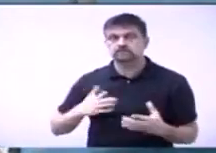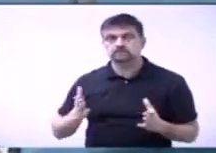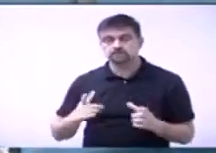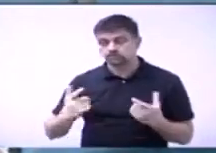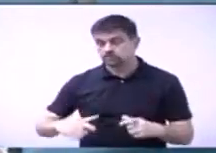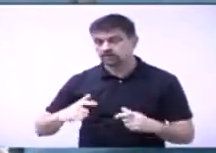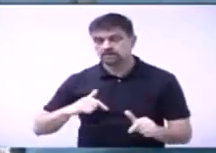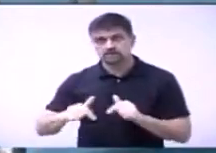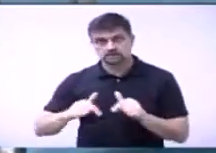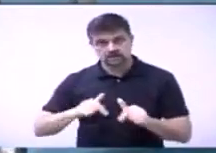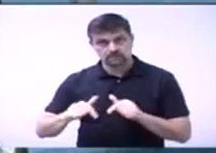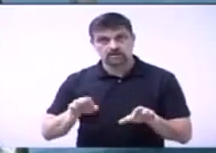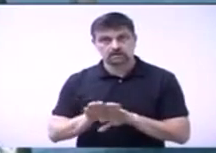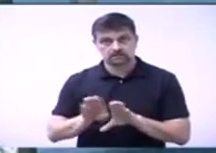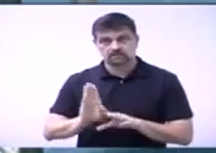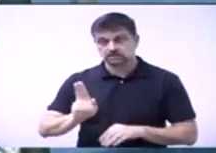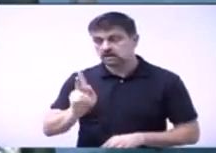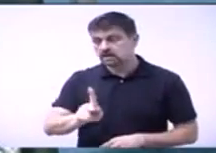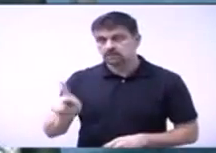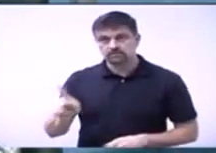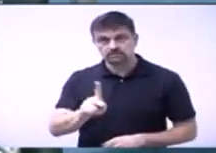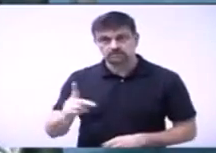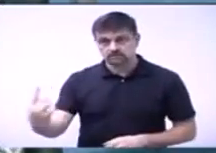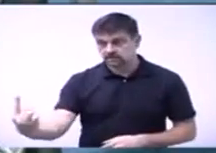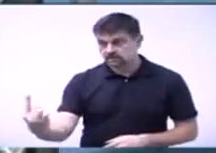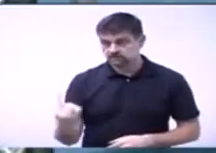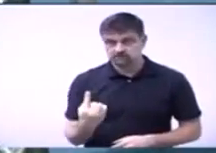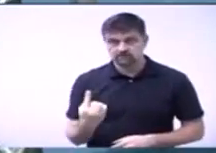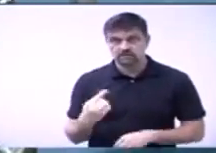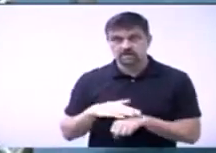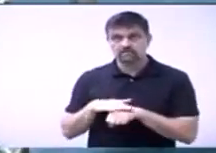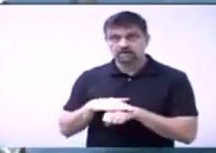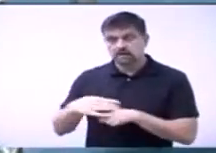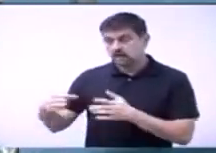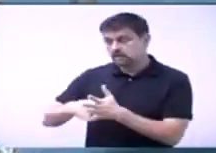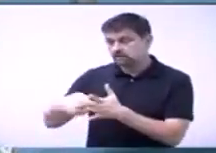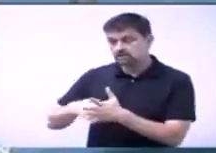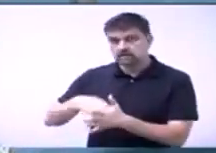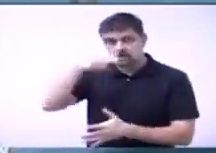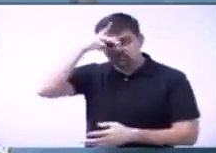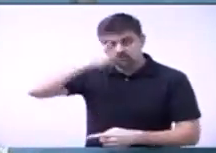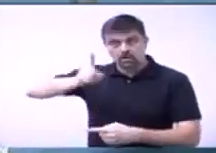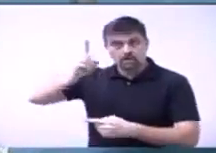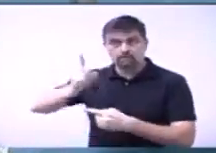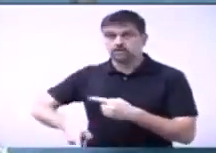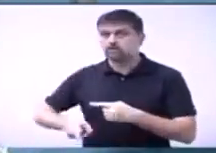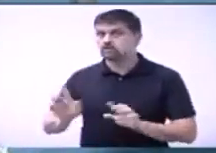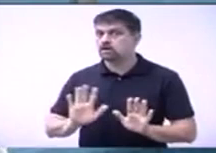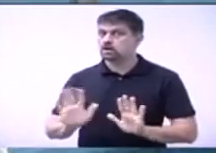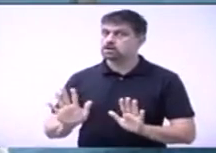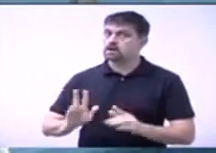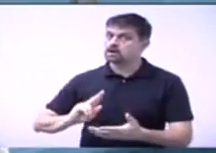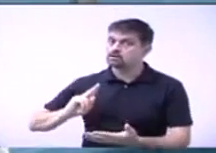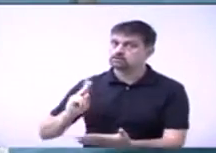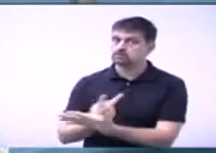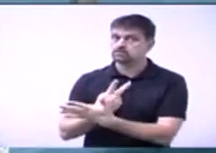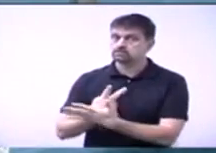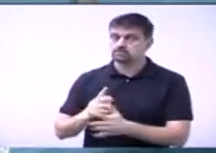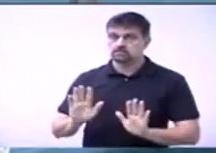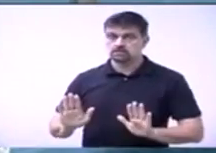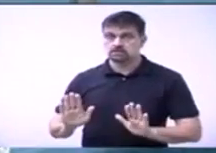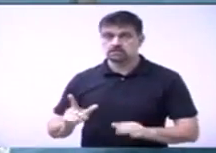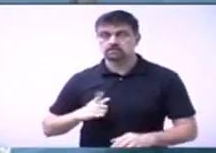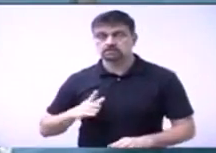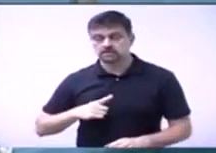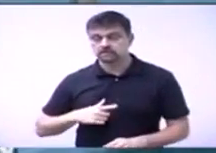inclusive, muitas professoras estão achando que houve uma proibição do poder público, e não houve essa proibição. Na verdade,